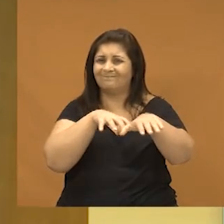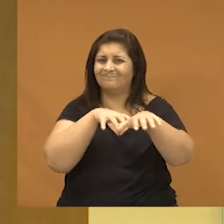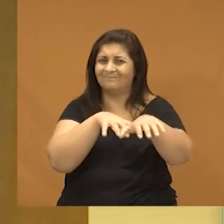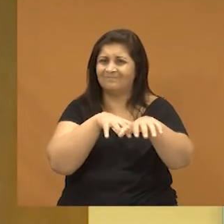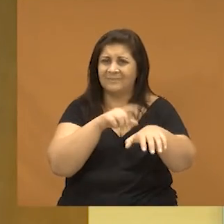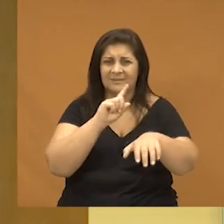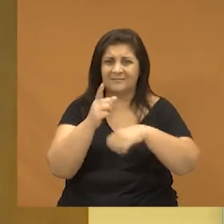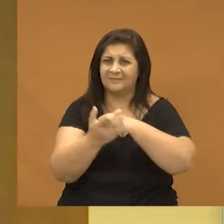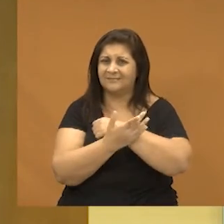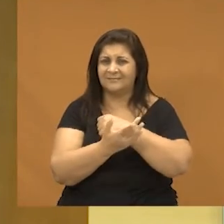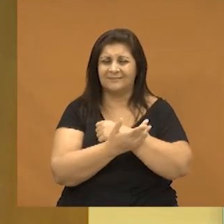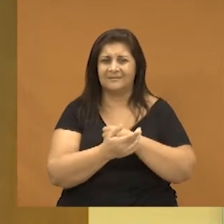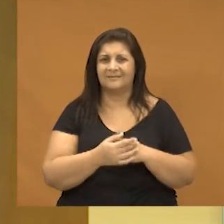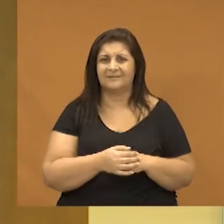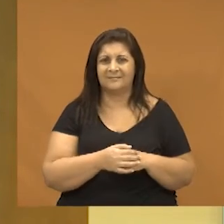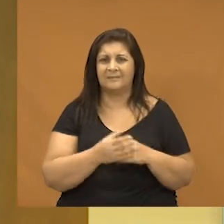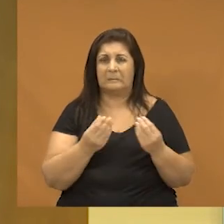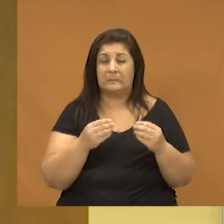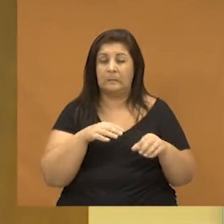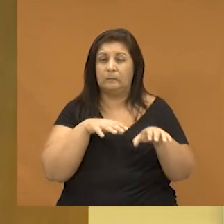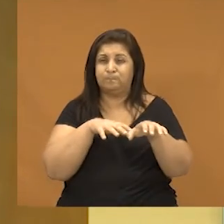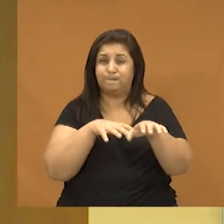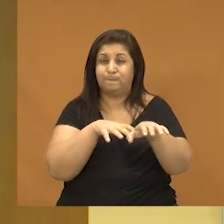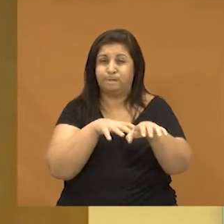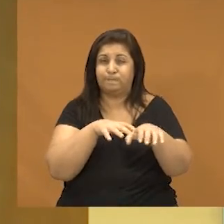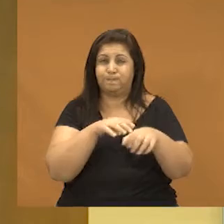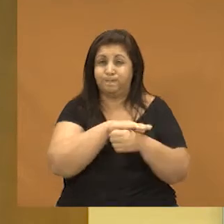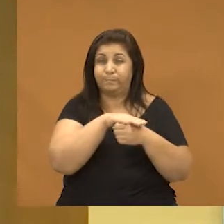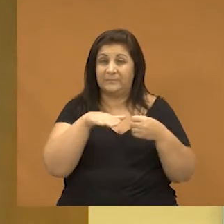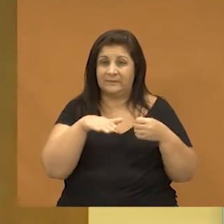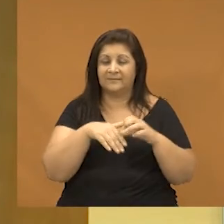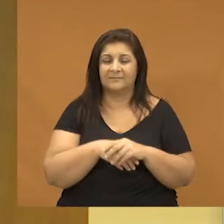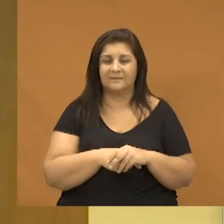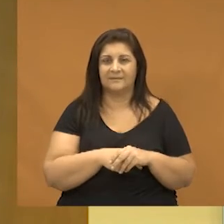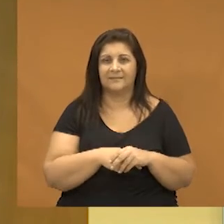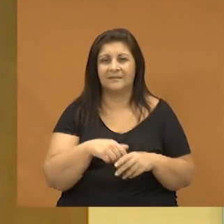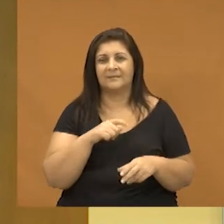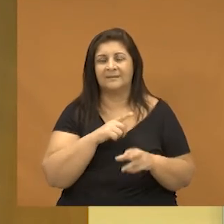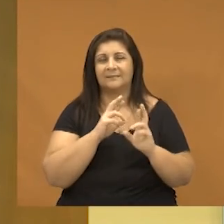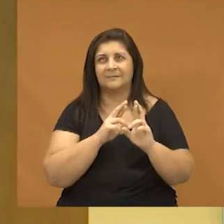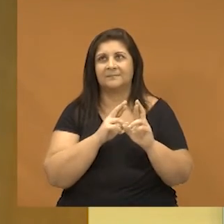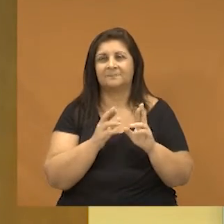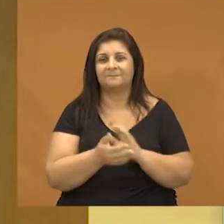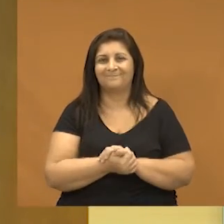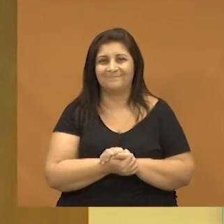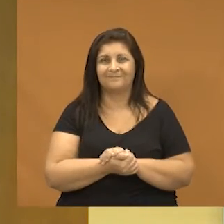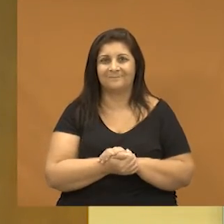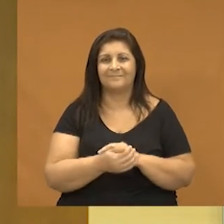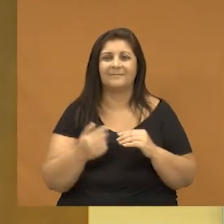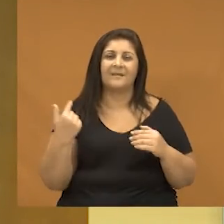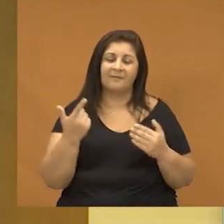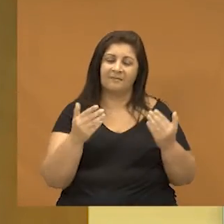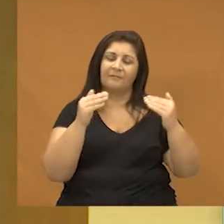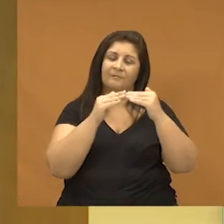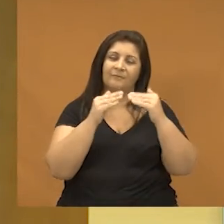com a agilidade, mas que a gente vai melhorar, a gente tem esperança nisso. Então, por isso, mais uma vez, a gente é favorável a